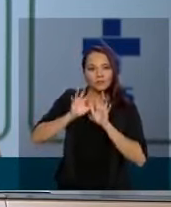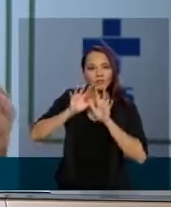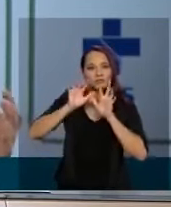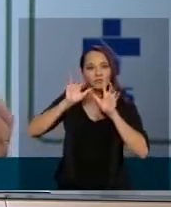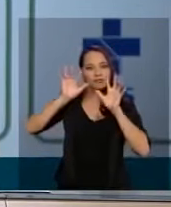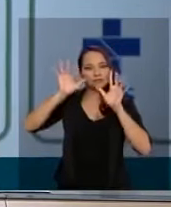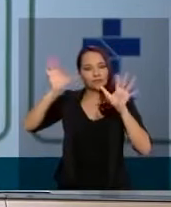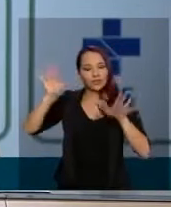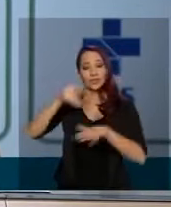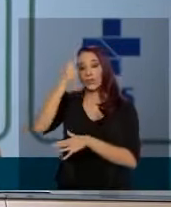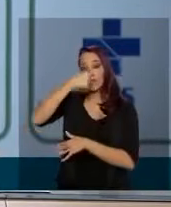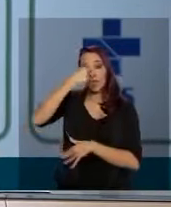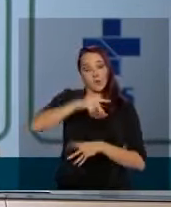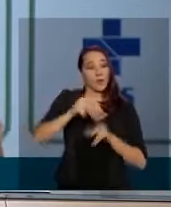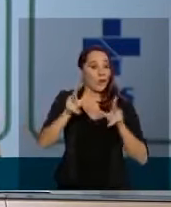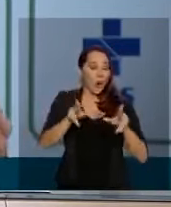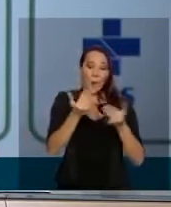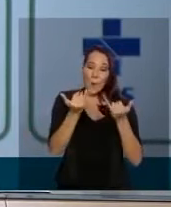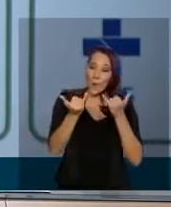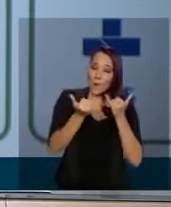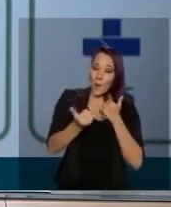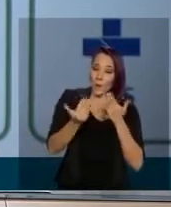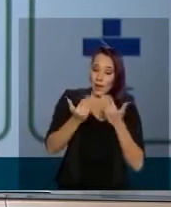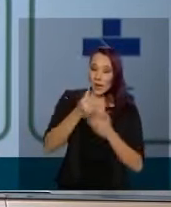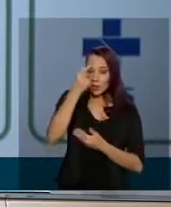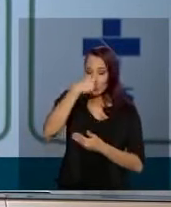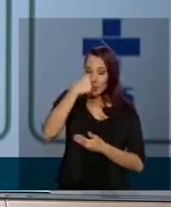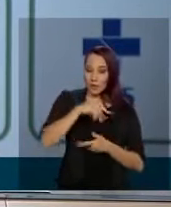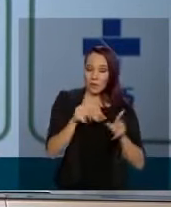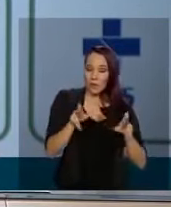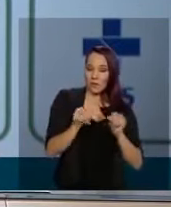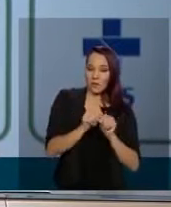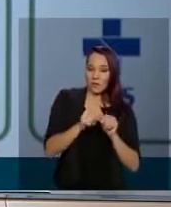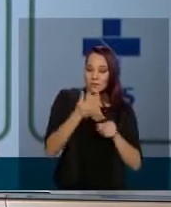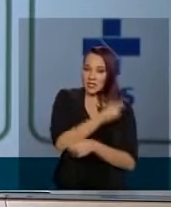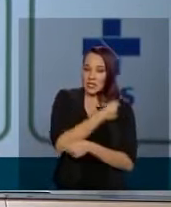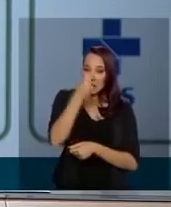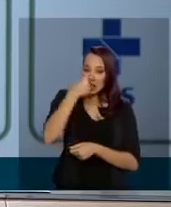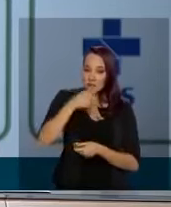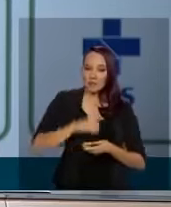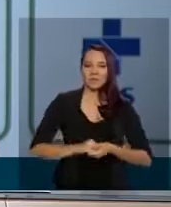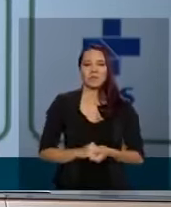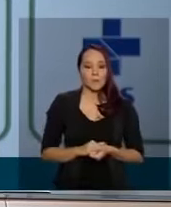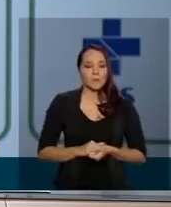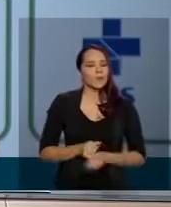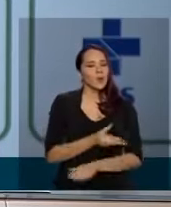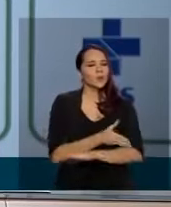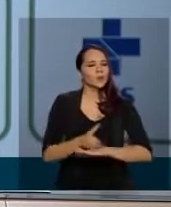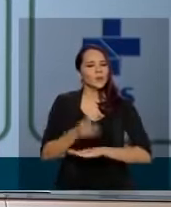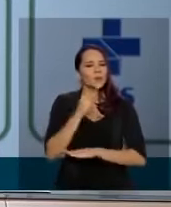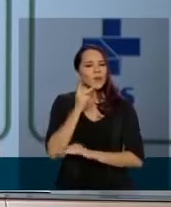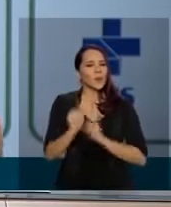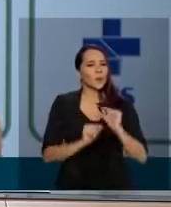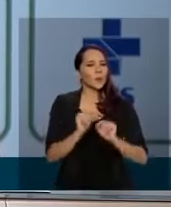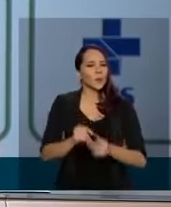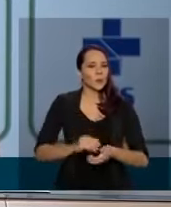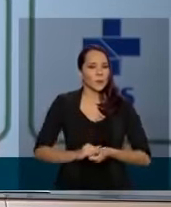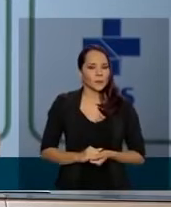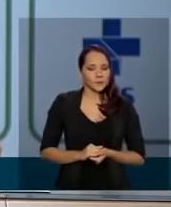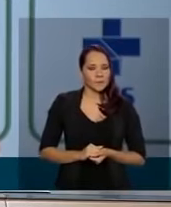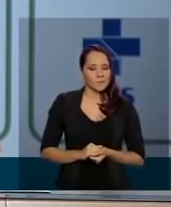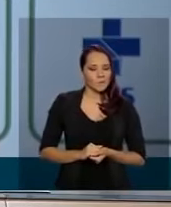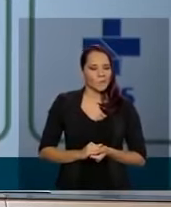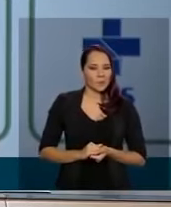à influenza, o que normalmente hoje nós fazemos com a influenza. Eu costumo dizer o seguinte: é